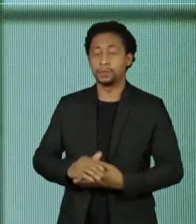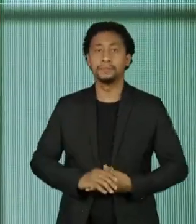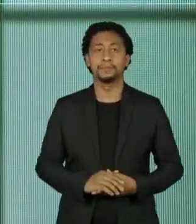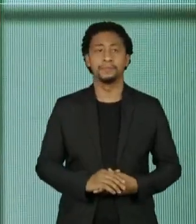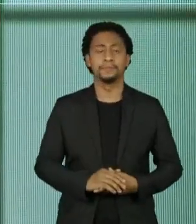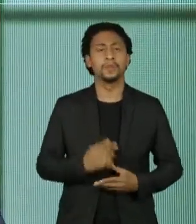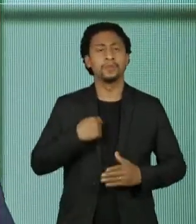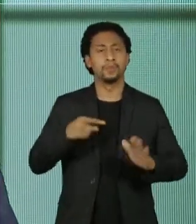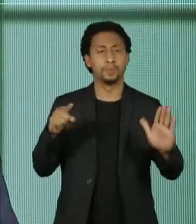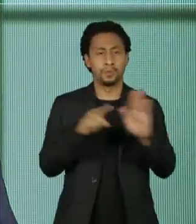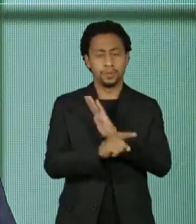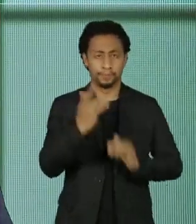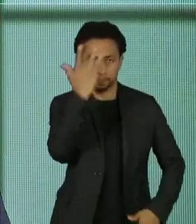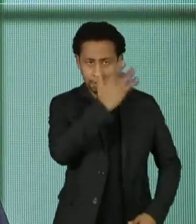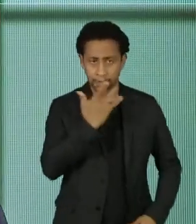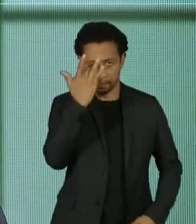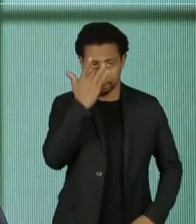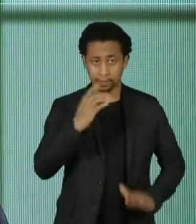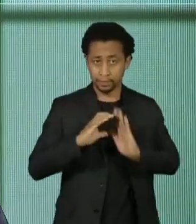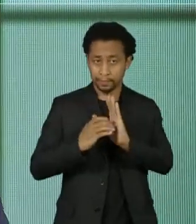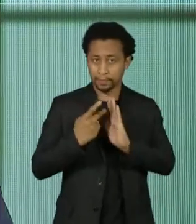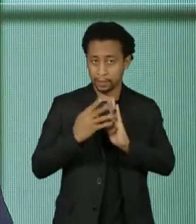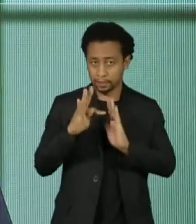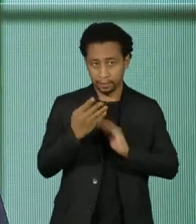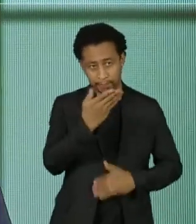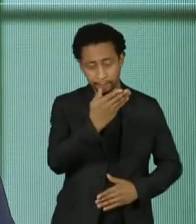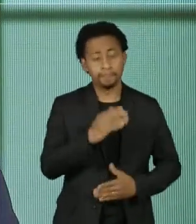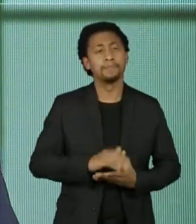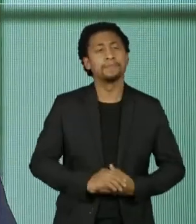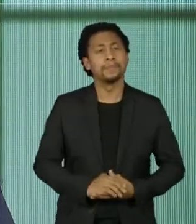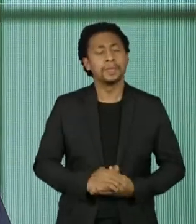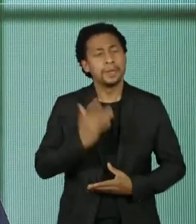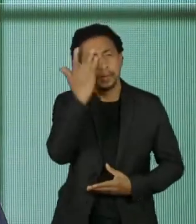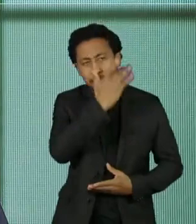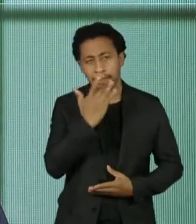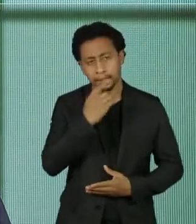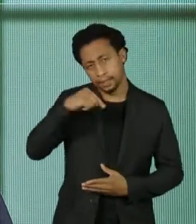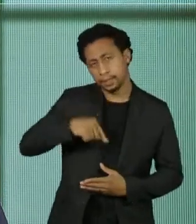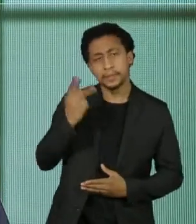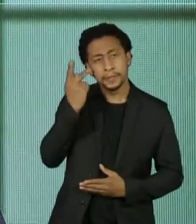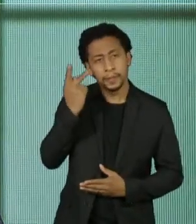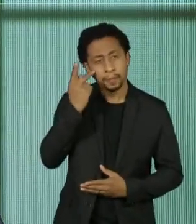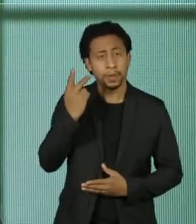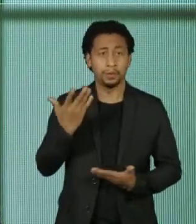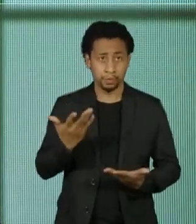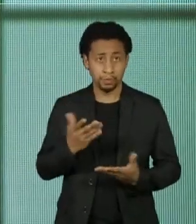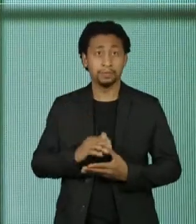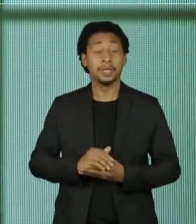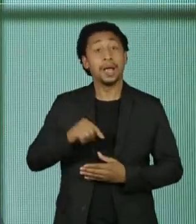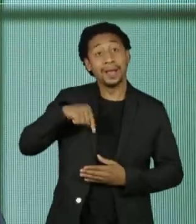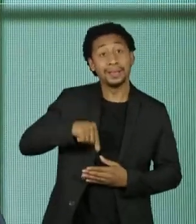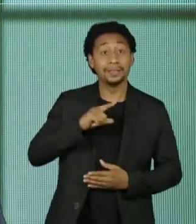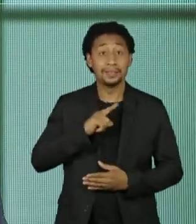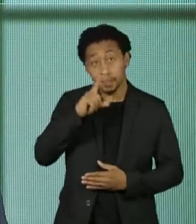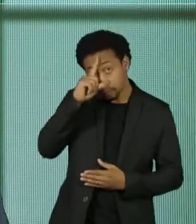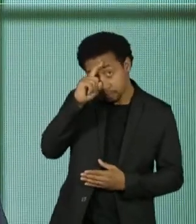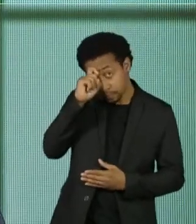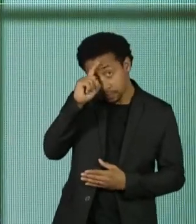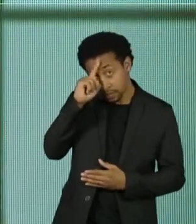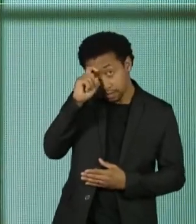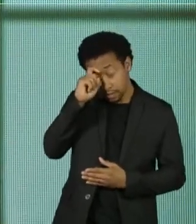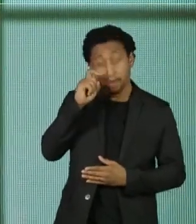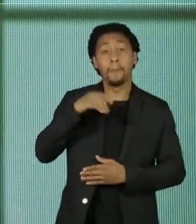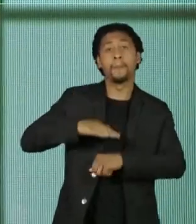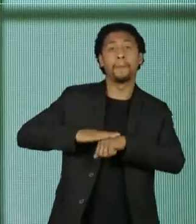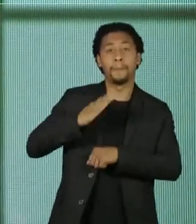Vou perguntar para o Fernando Haddad, candidato do PT. Haddad, aqui em São Paulo nós temos uma rede de hospital de mais de 103 hospitais